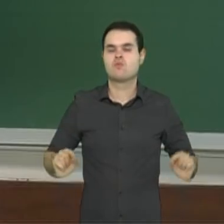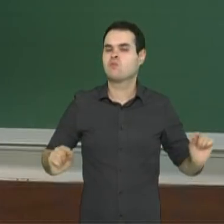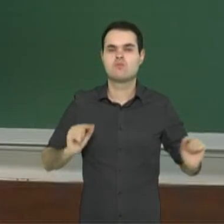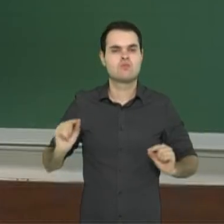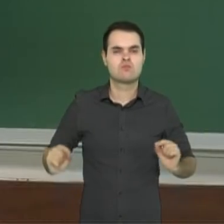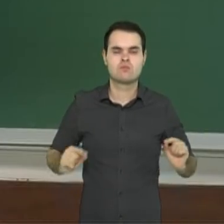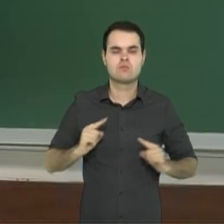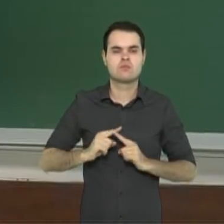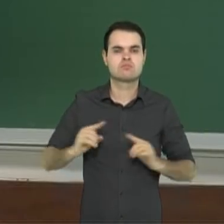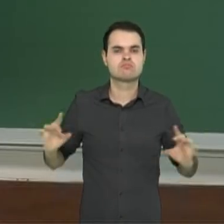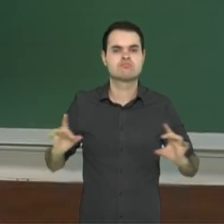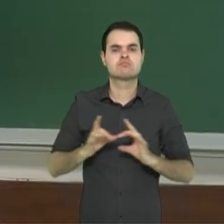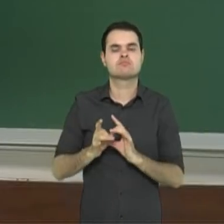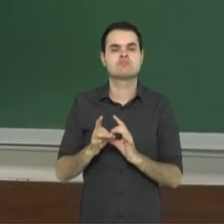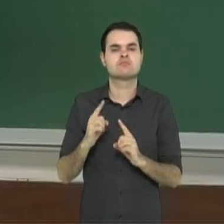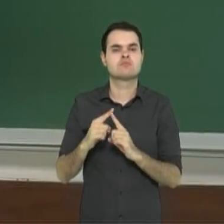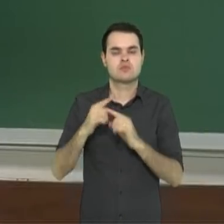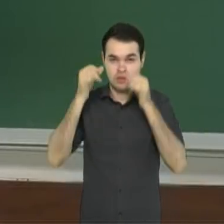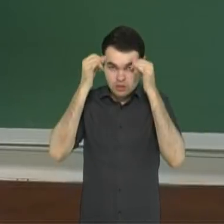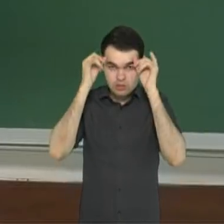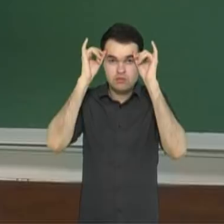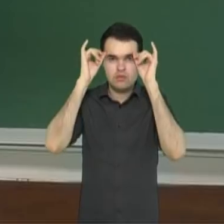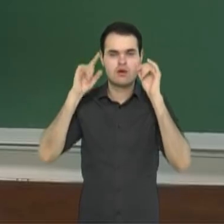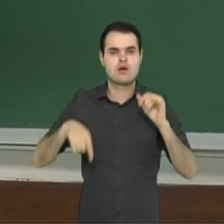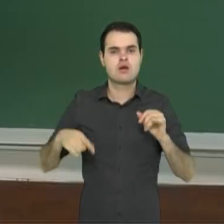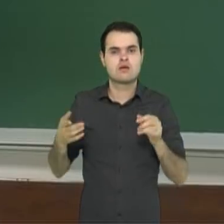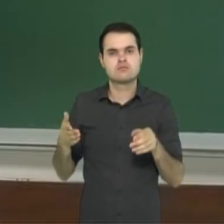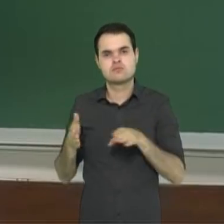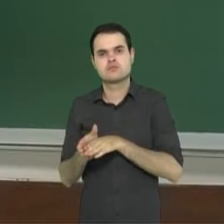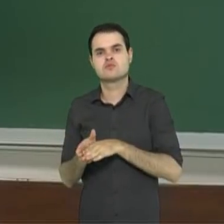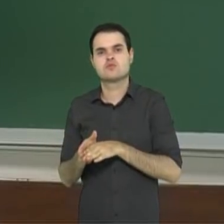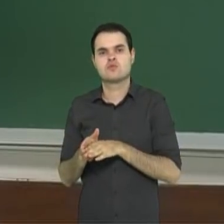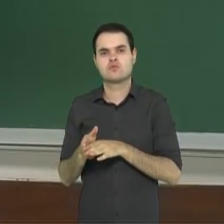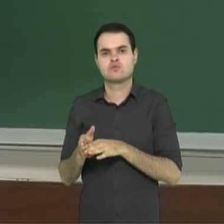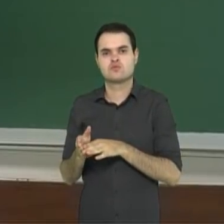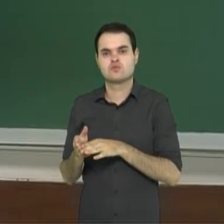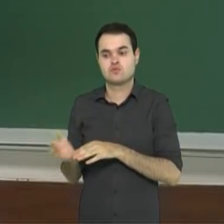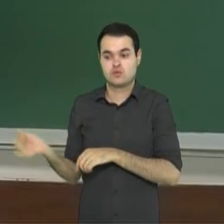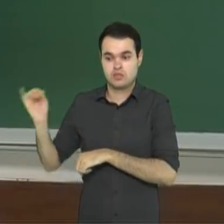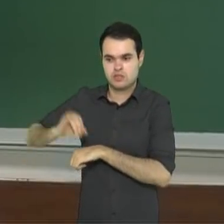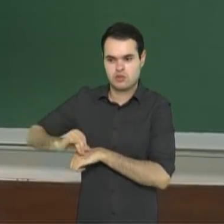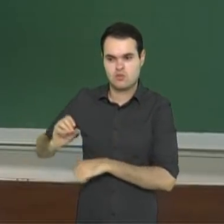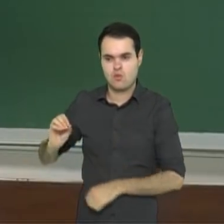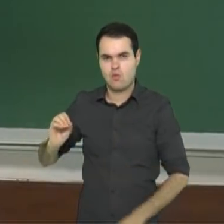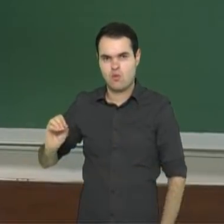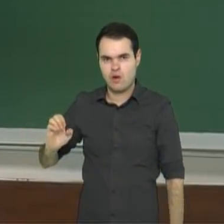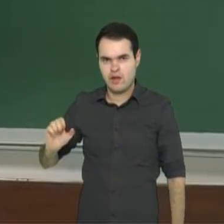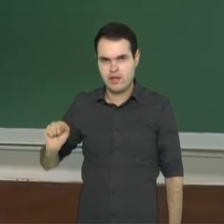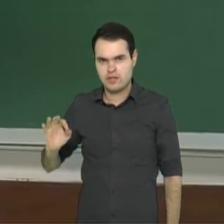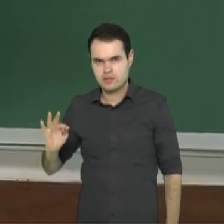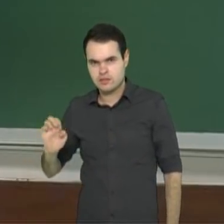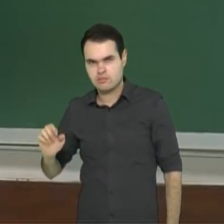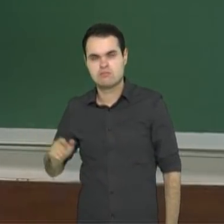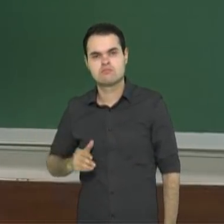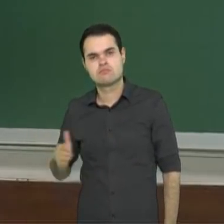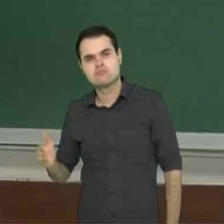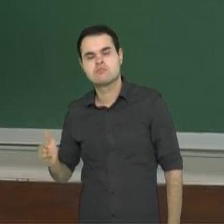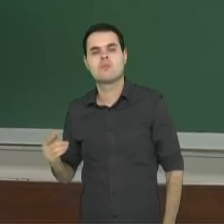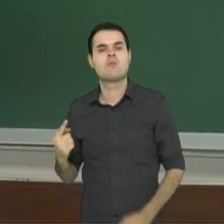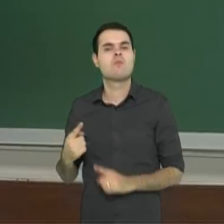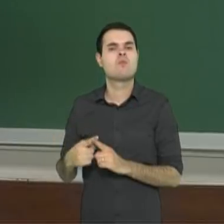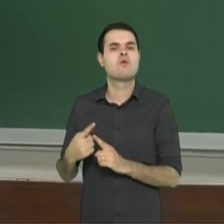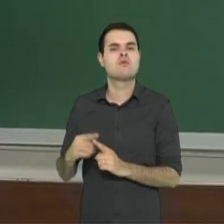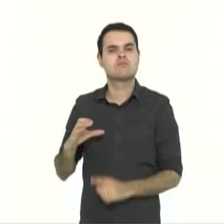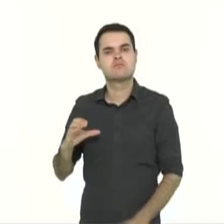que esse gado chegou no centro-oeste, no centro do nosso país, tá? Olha